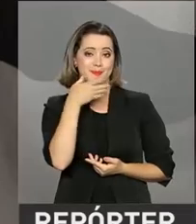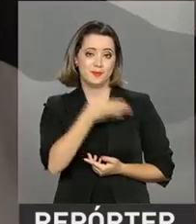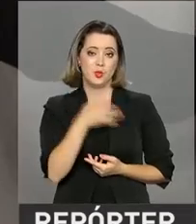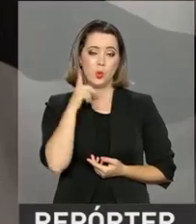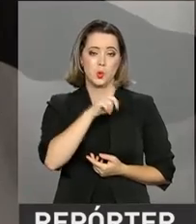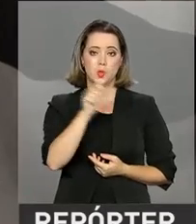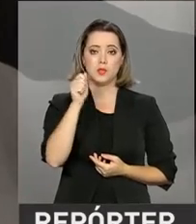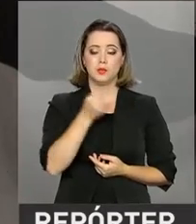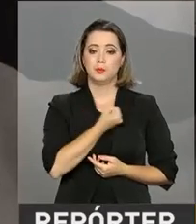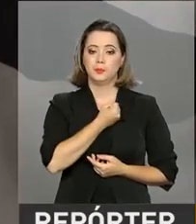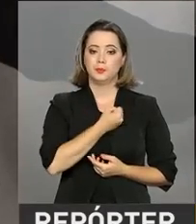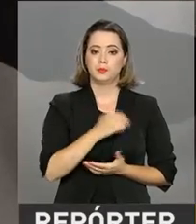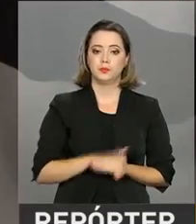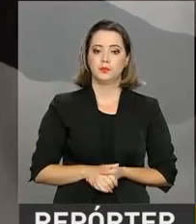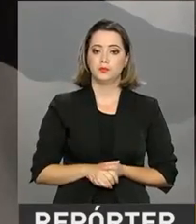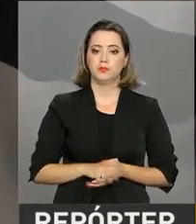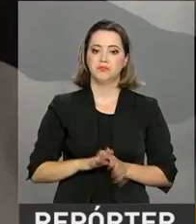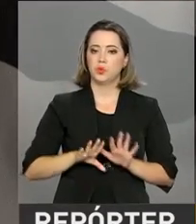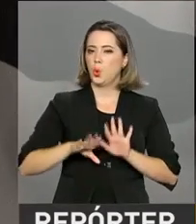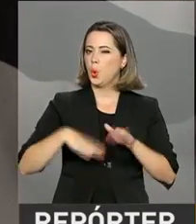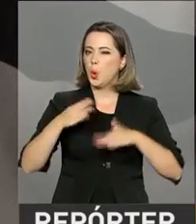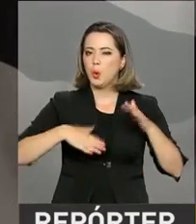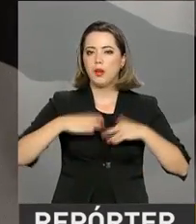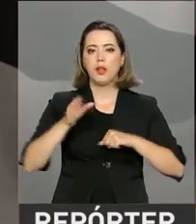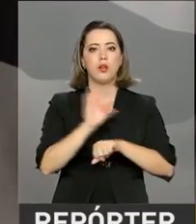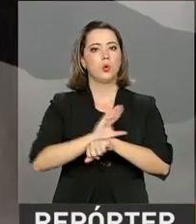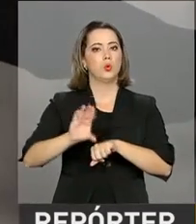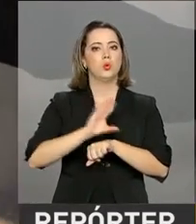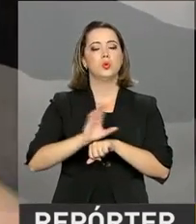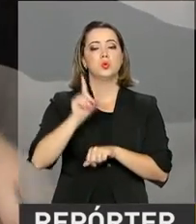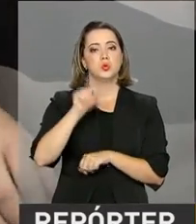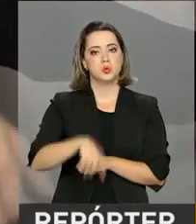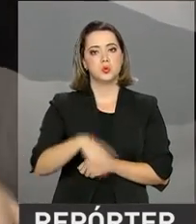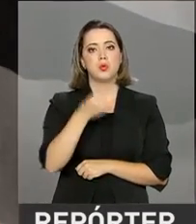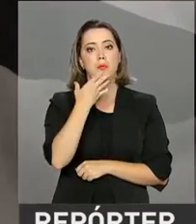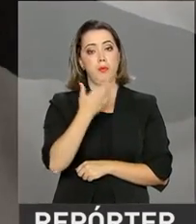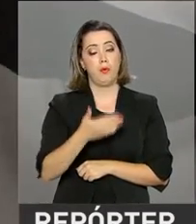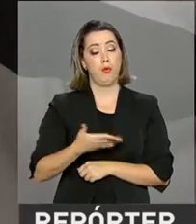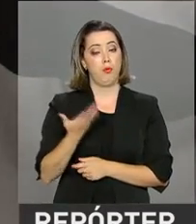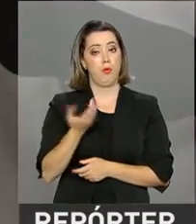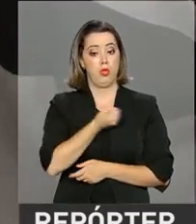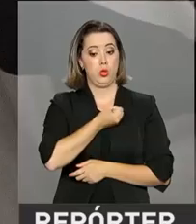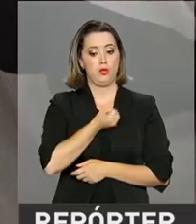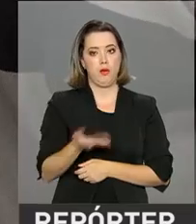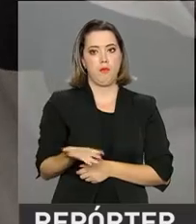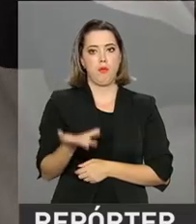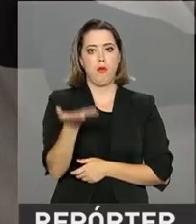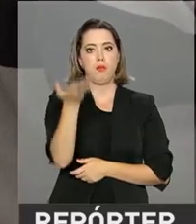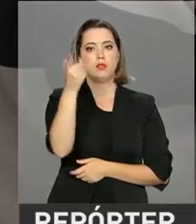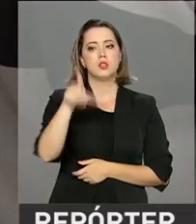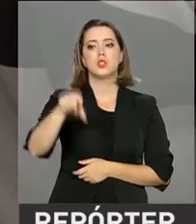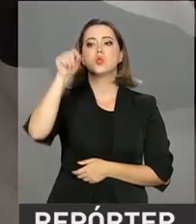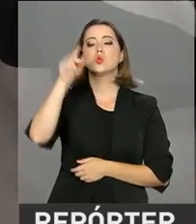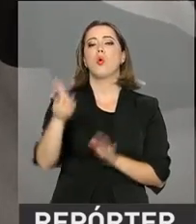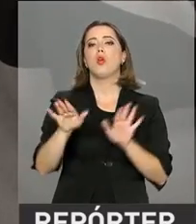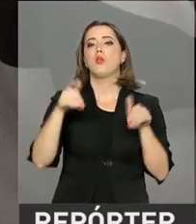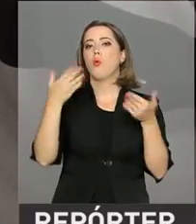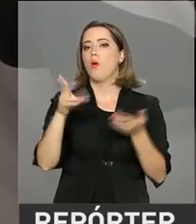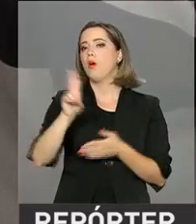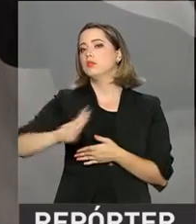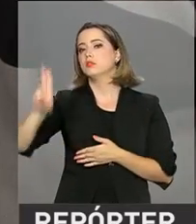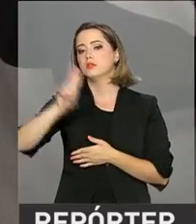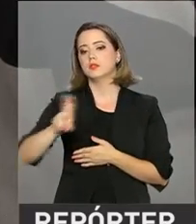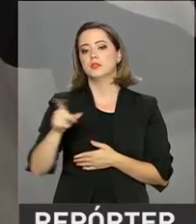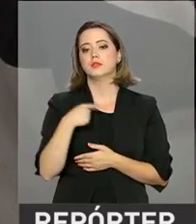Ah eu acho que independente do curso é bom tirar uma boa nota porque você pode escolher a universidade que você quiser a minha